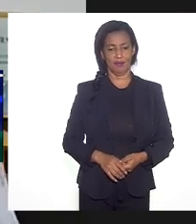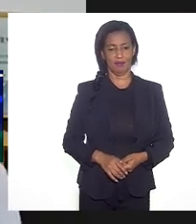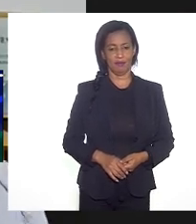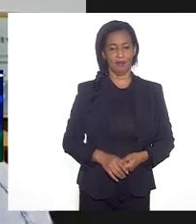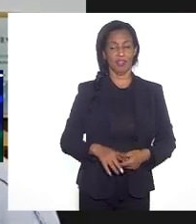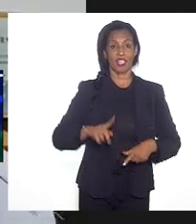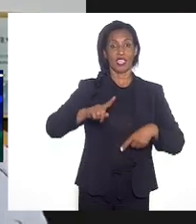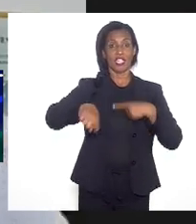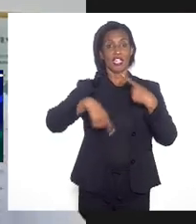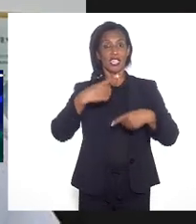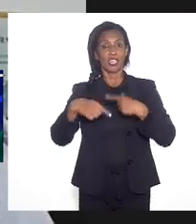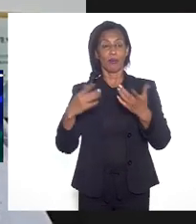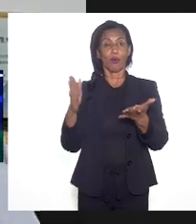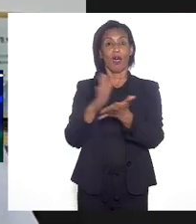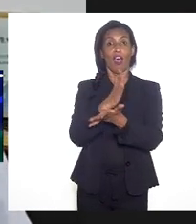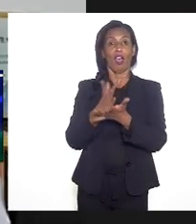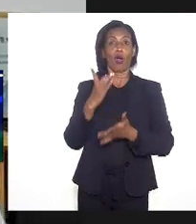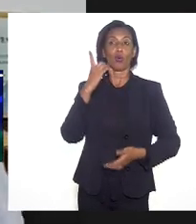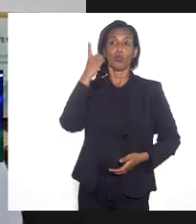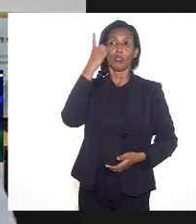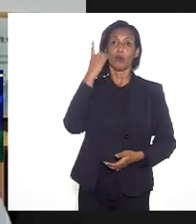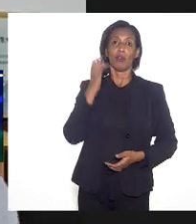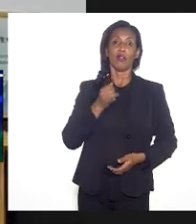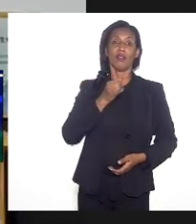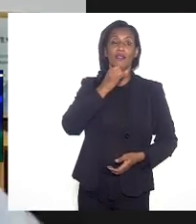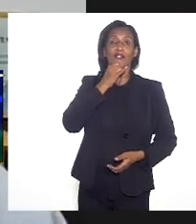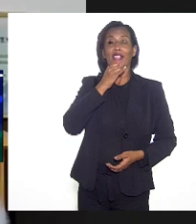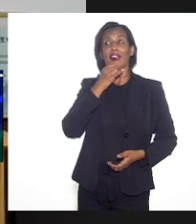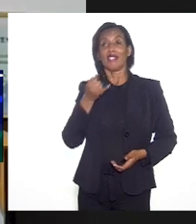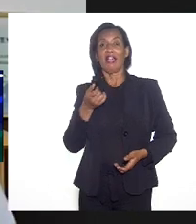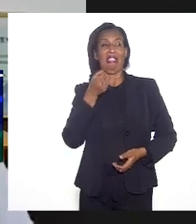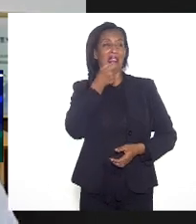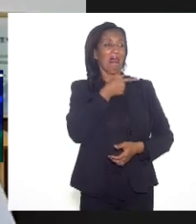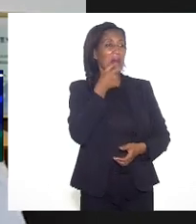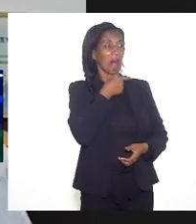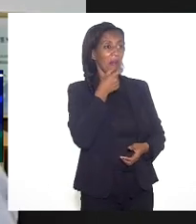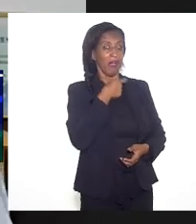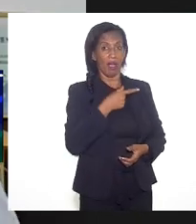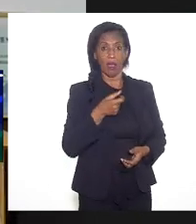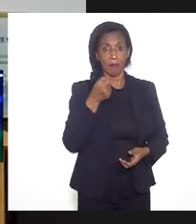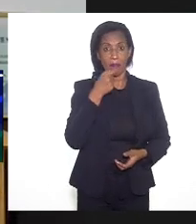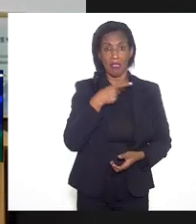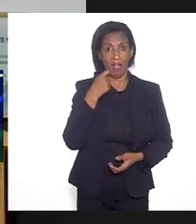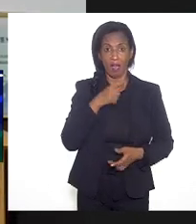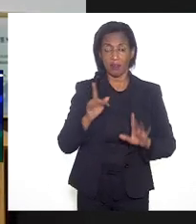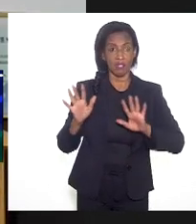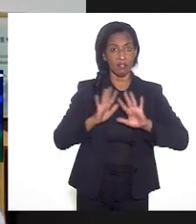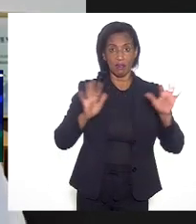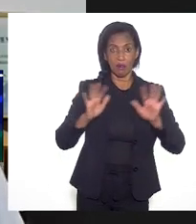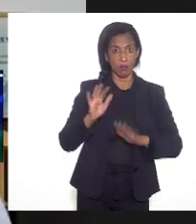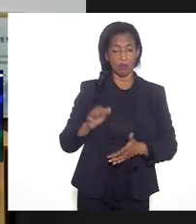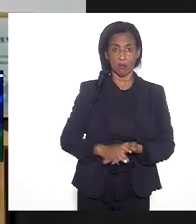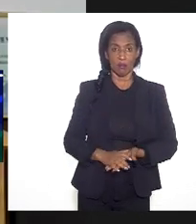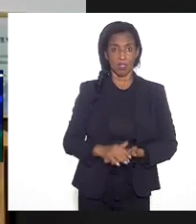E depois alguns deputados ficam chateados quando eu digo que são pegadinhas, são cascas de banana esses PLs.